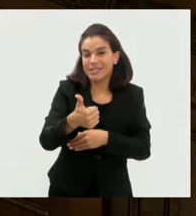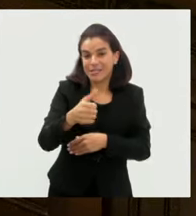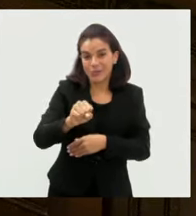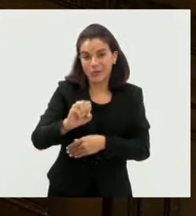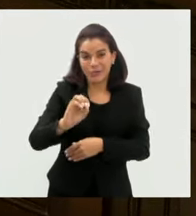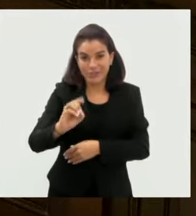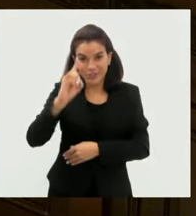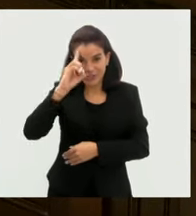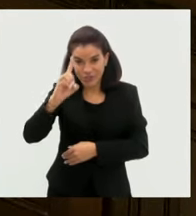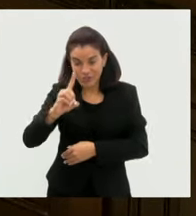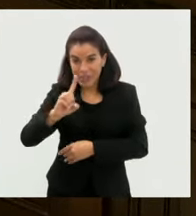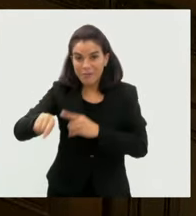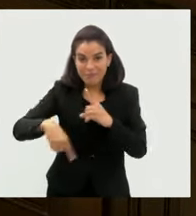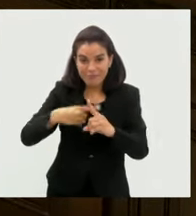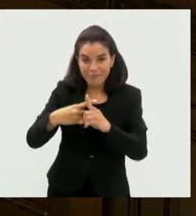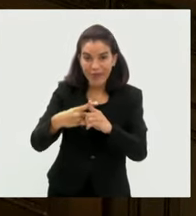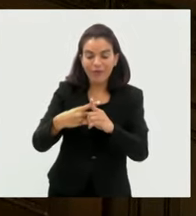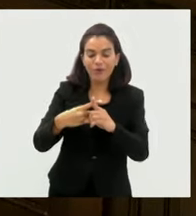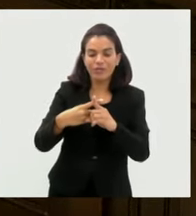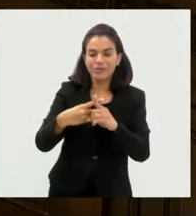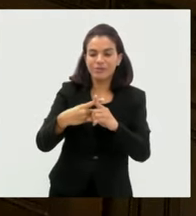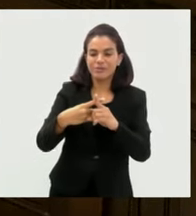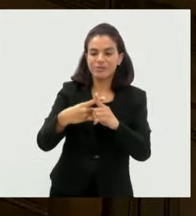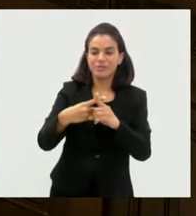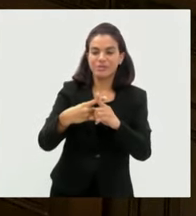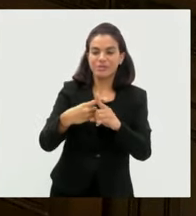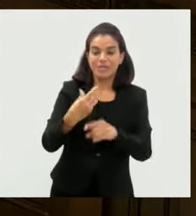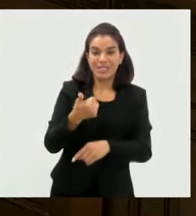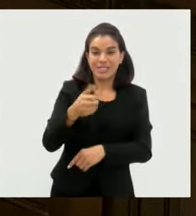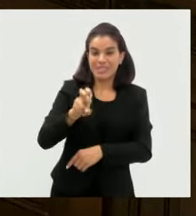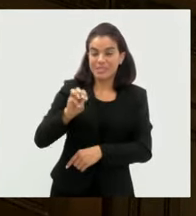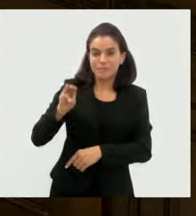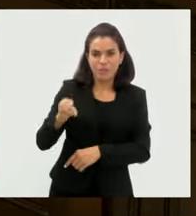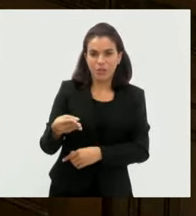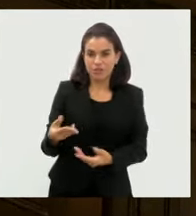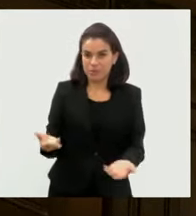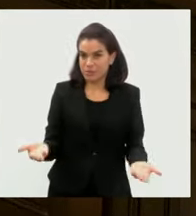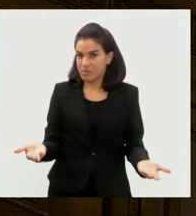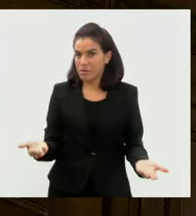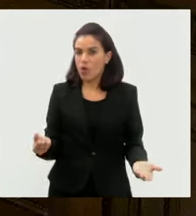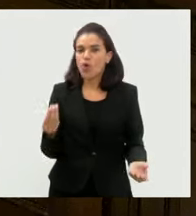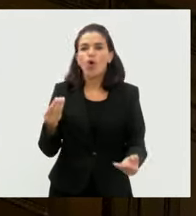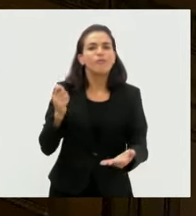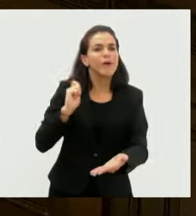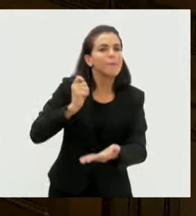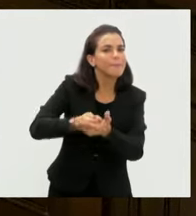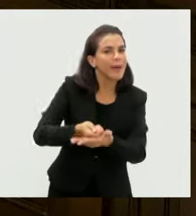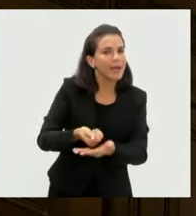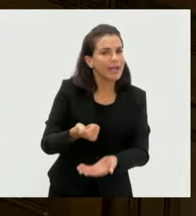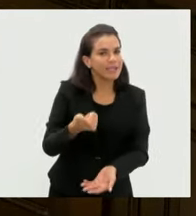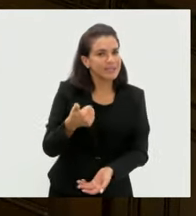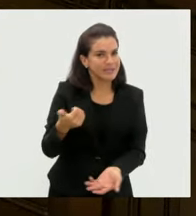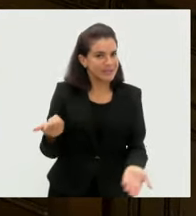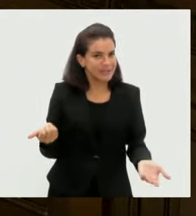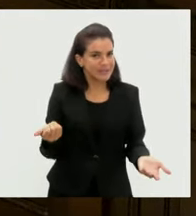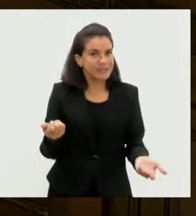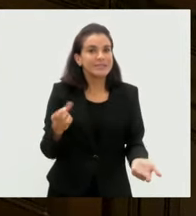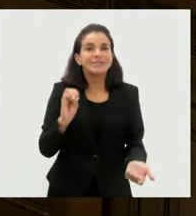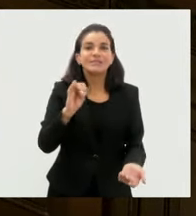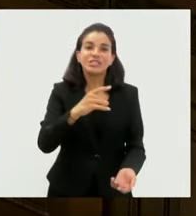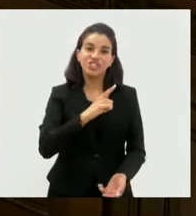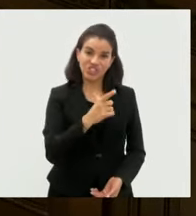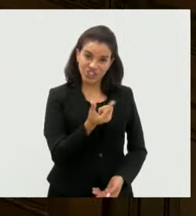de reais. Eu quero saber de onde vai sair os 18 milhões de reais se essa empresa tem um capital social